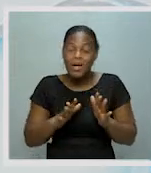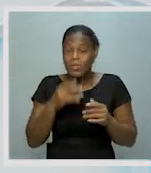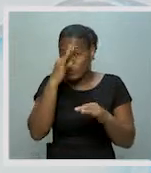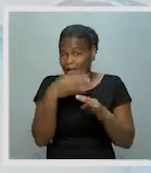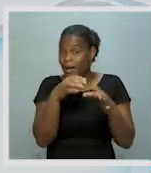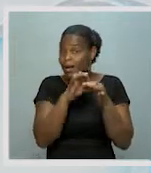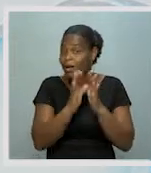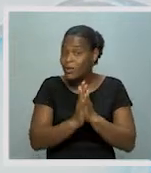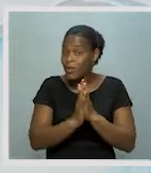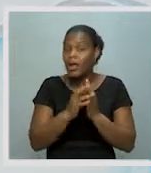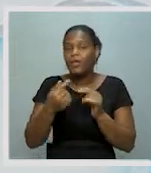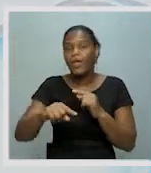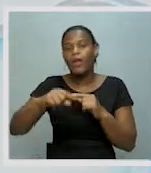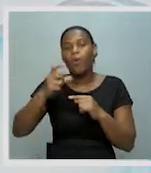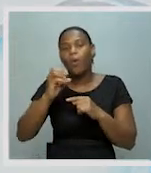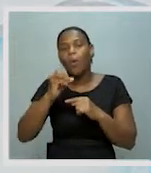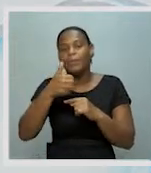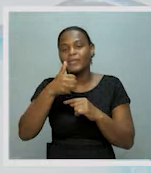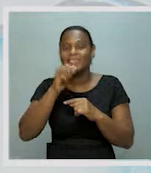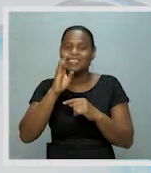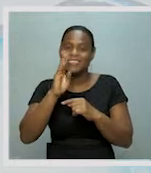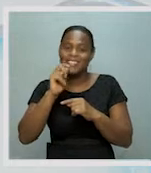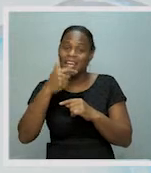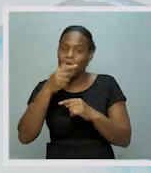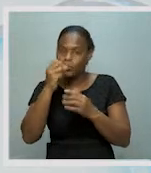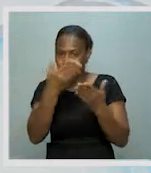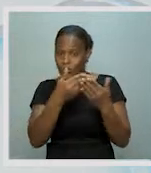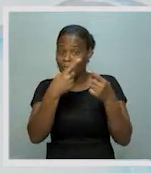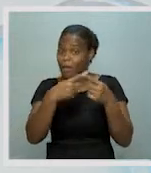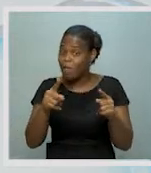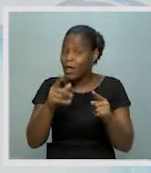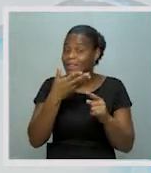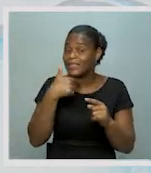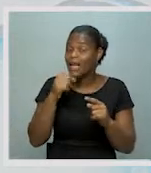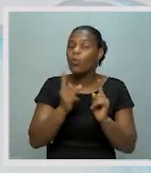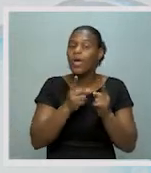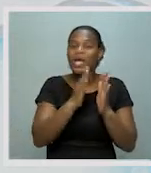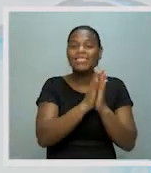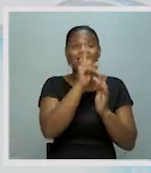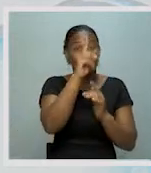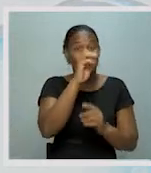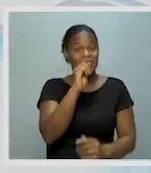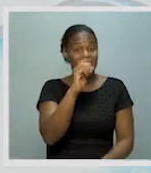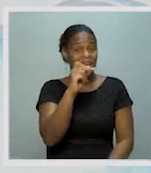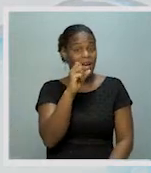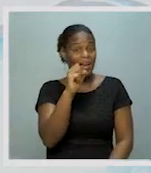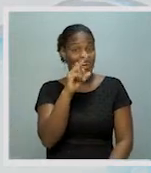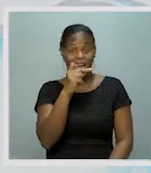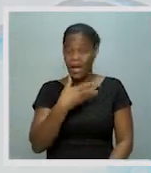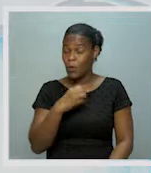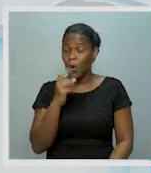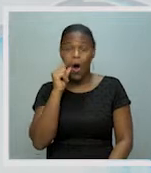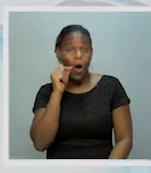fenômeno religioso tem um objeto de estudo diferente da estética, que é o sagrado, algo que é inacessível